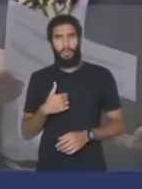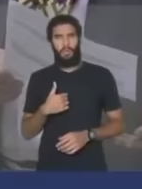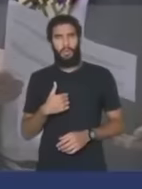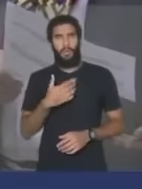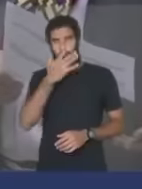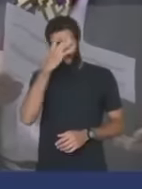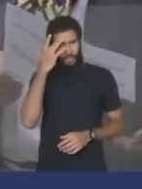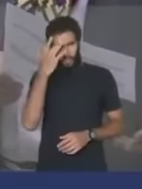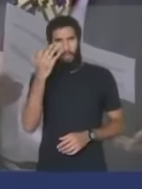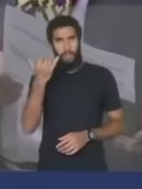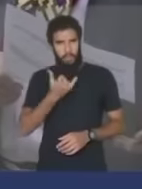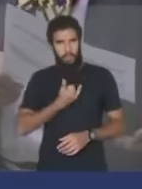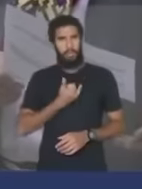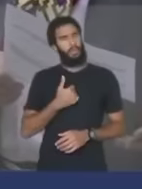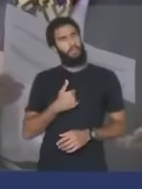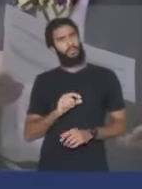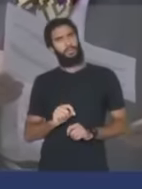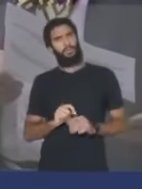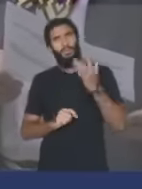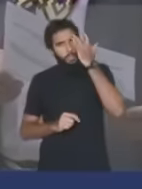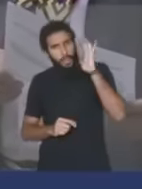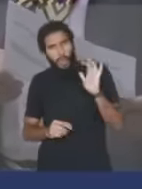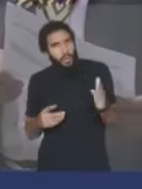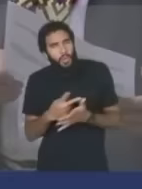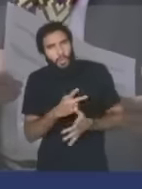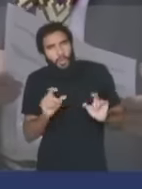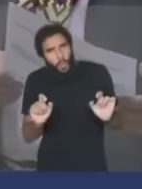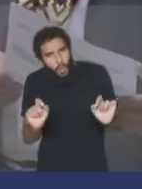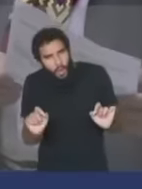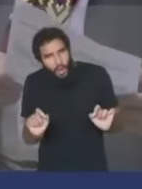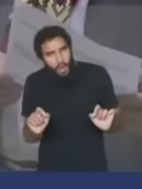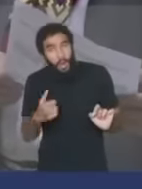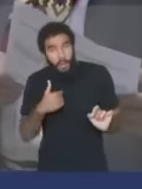falei, não entendi o que aconteceu. E eu gostaria de saber se é verdade,